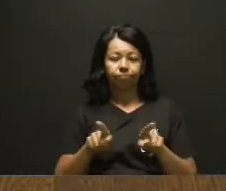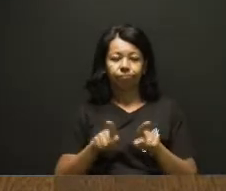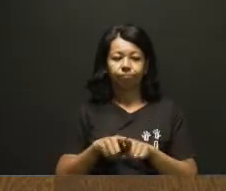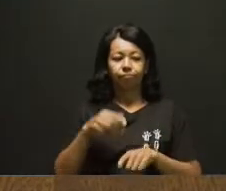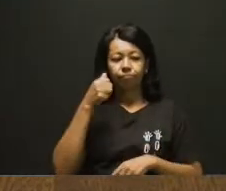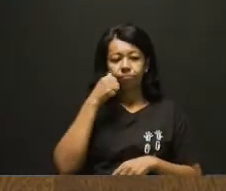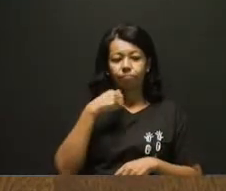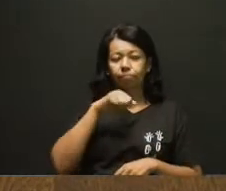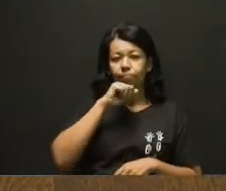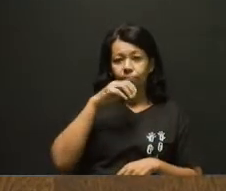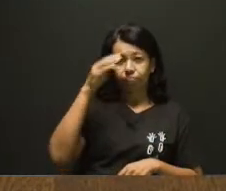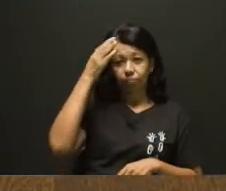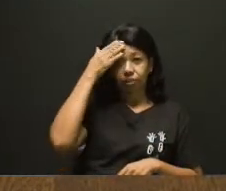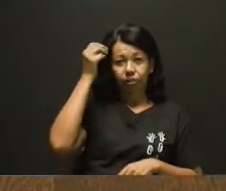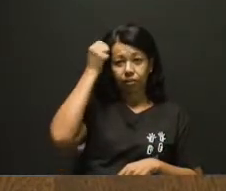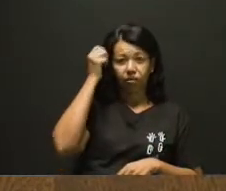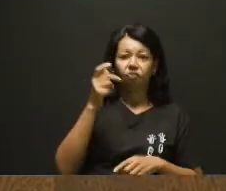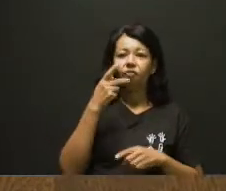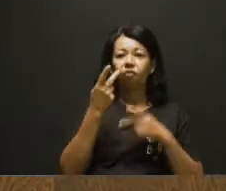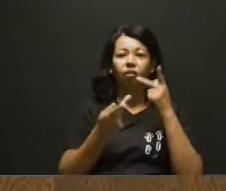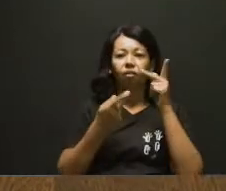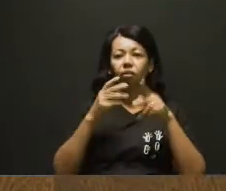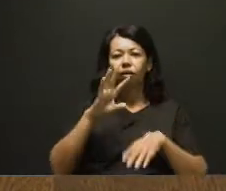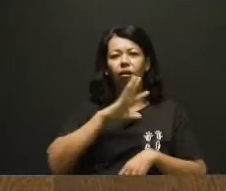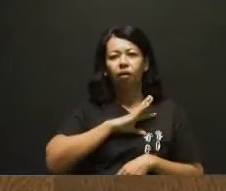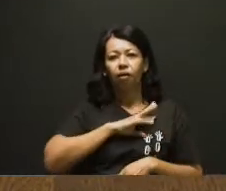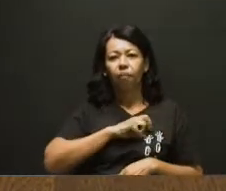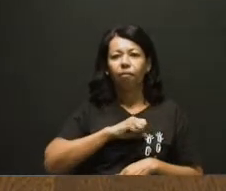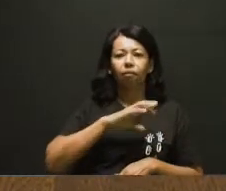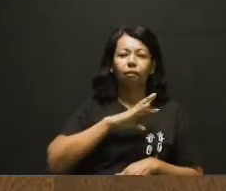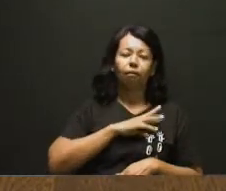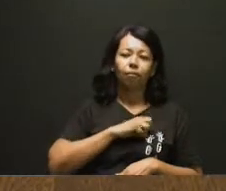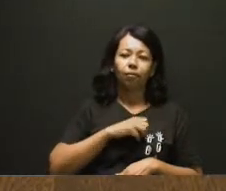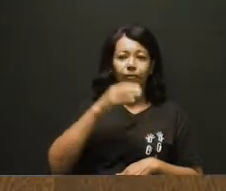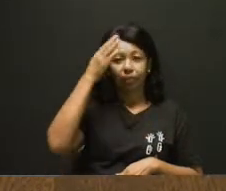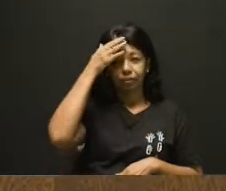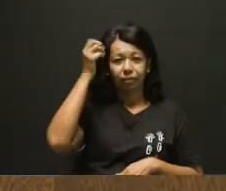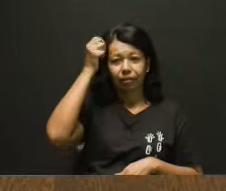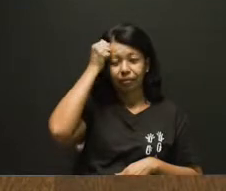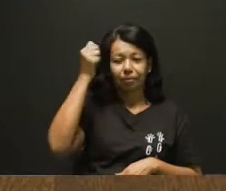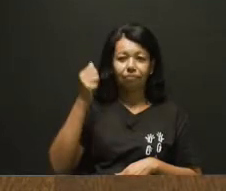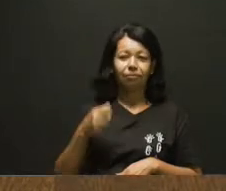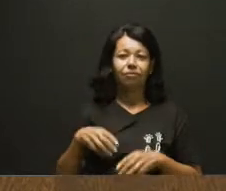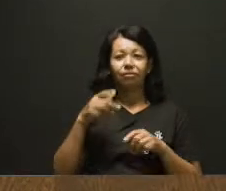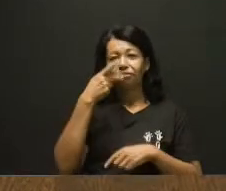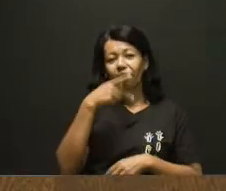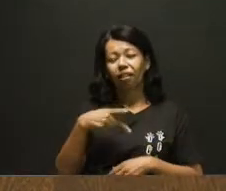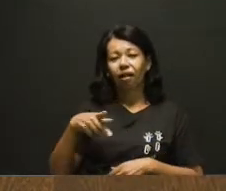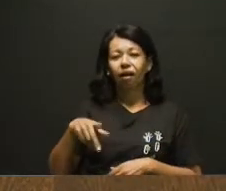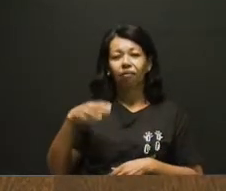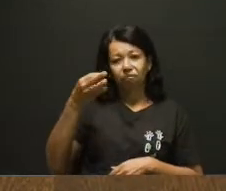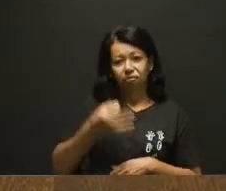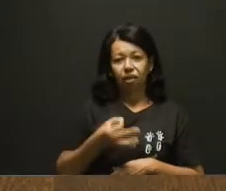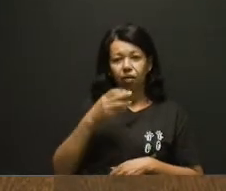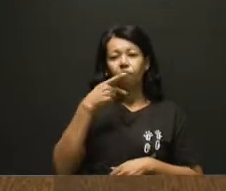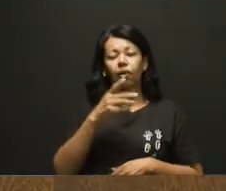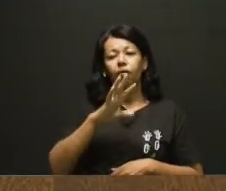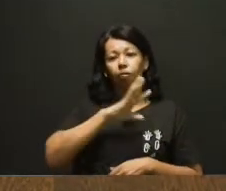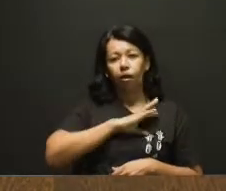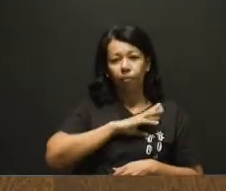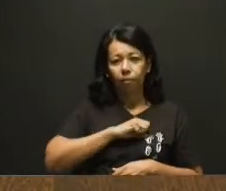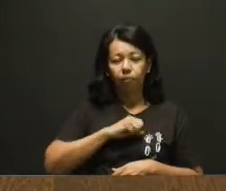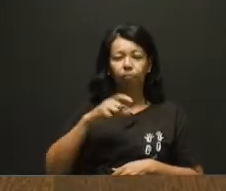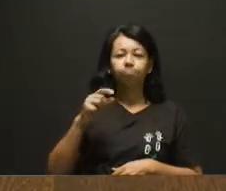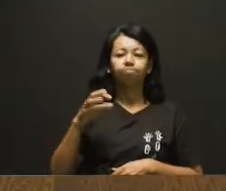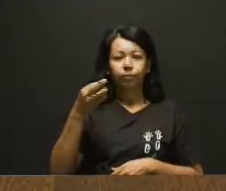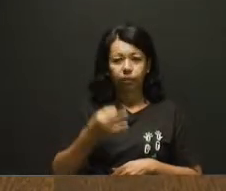falou colocou tanto amor no feijão esqueceu de colocar tempero é mais ou menos isso né tem que se falar com amor é claro mas tem que ter